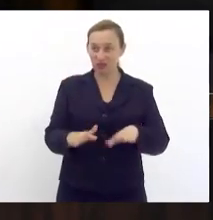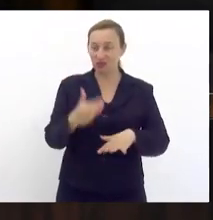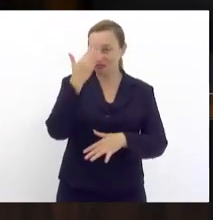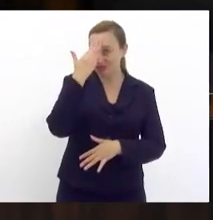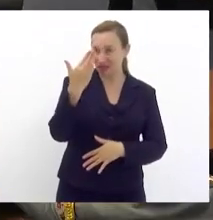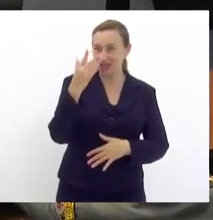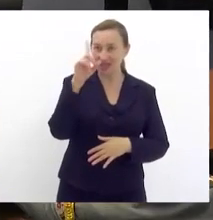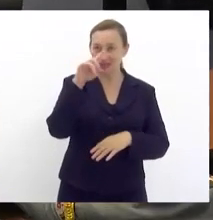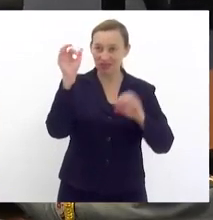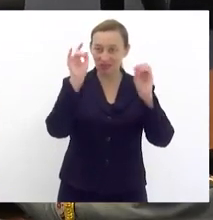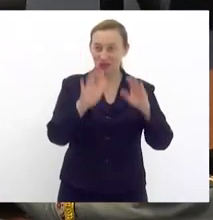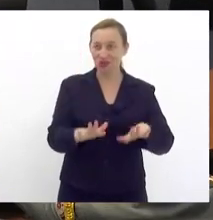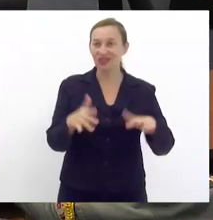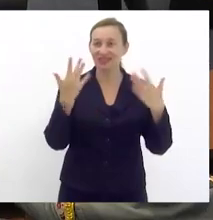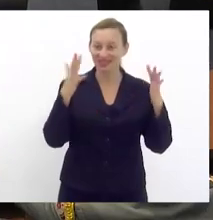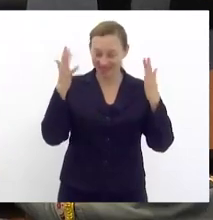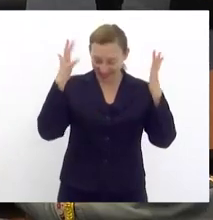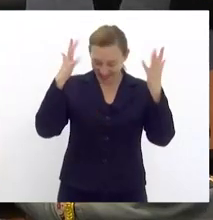fica com Deus.